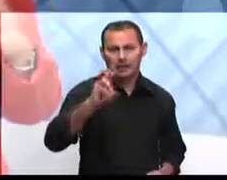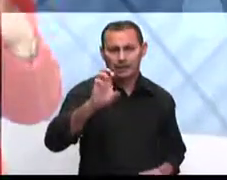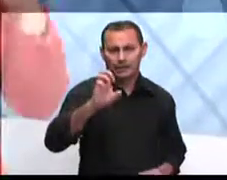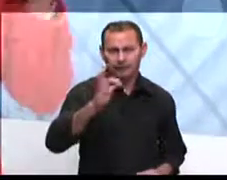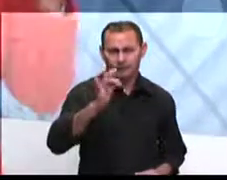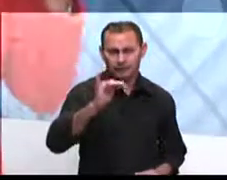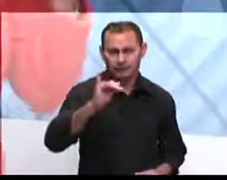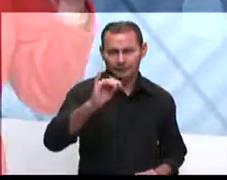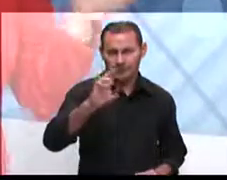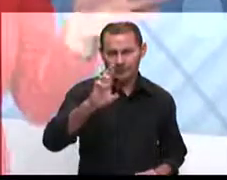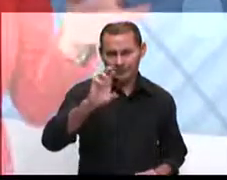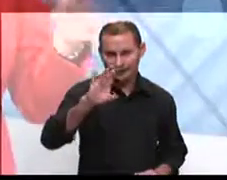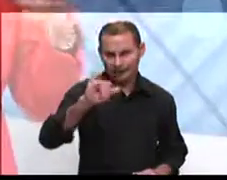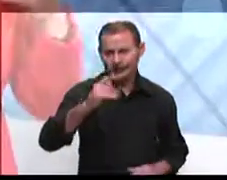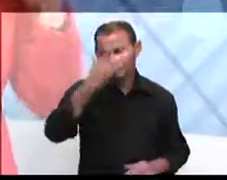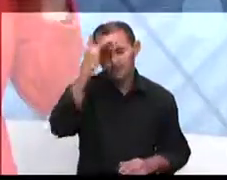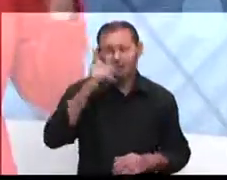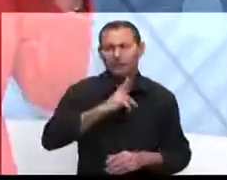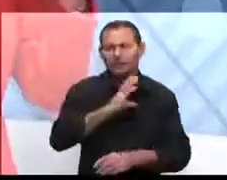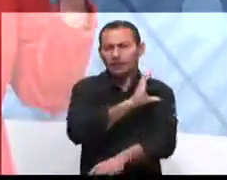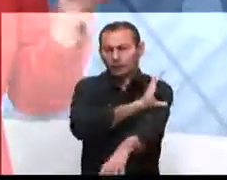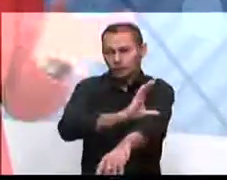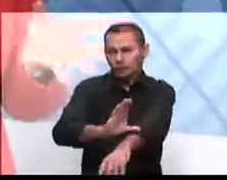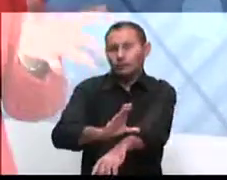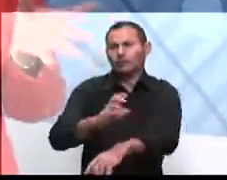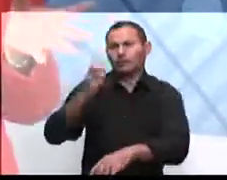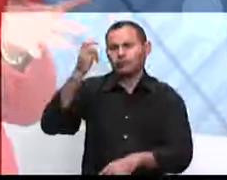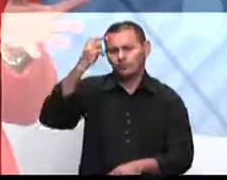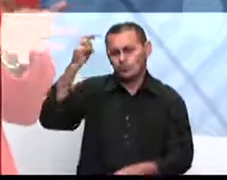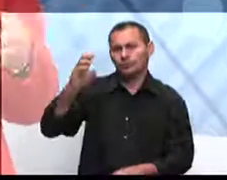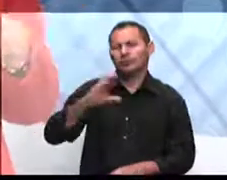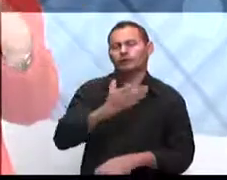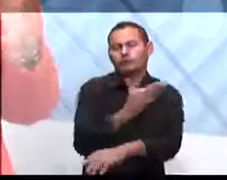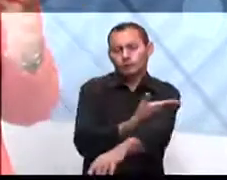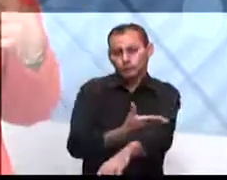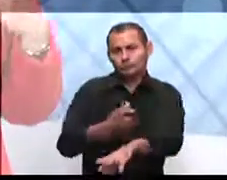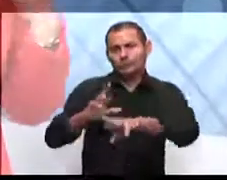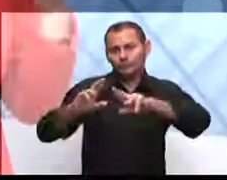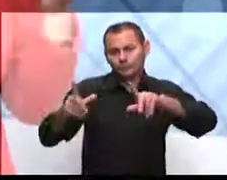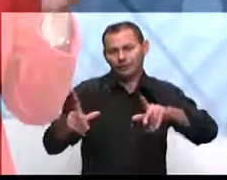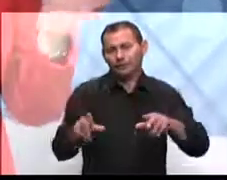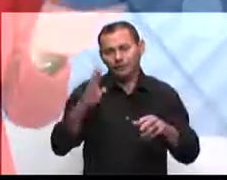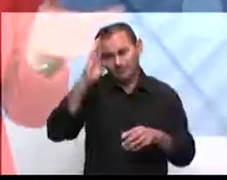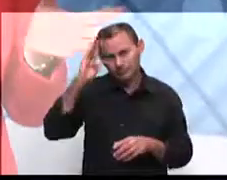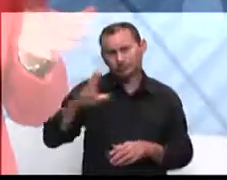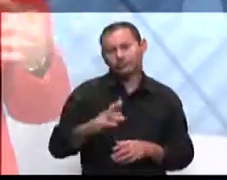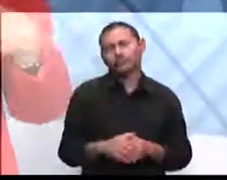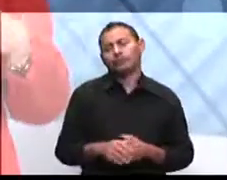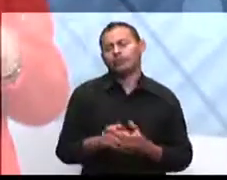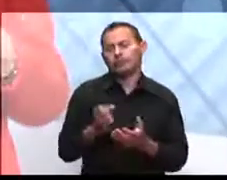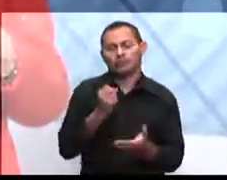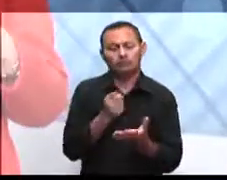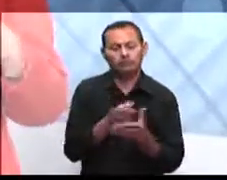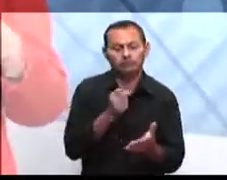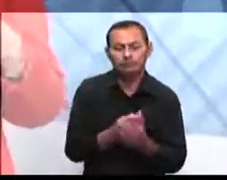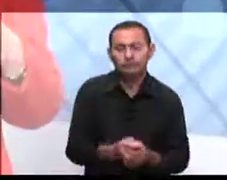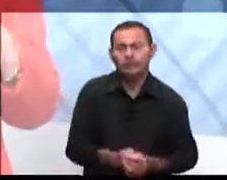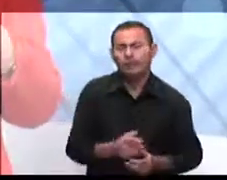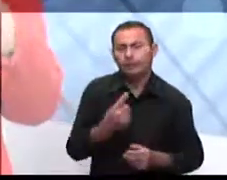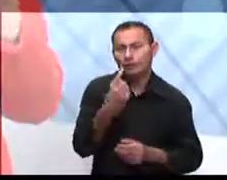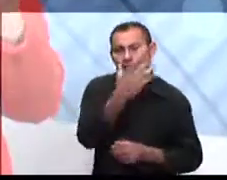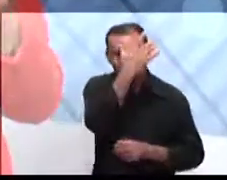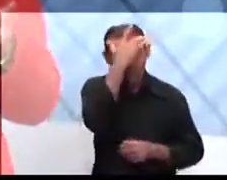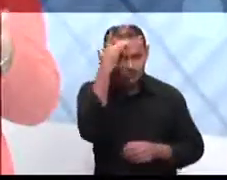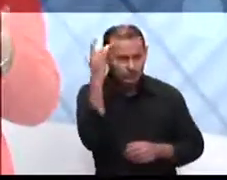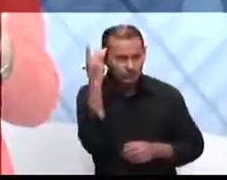pessoas, essas pessoas têm culturas, né, costumes diferentes, né, principalmente relacionado ao consumo. Então, vai um